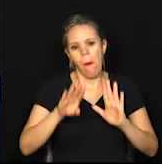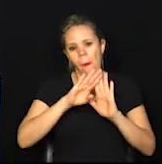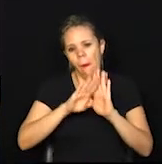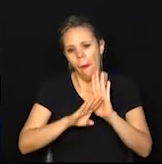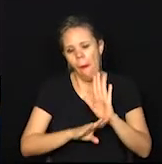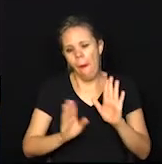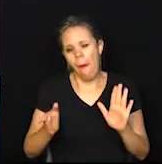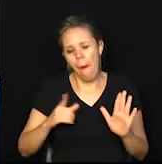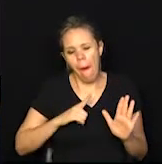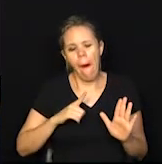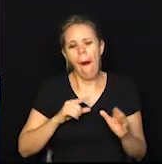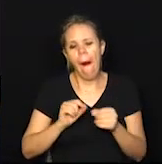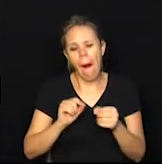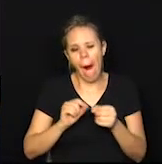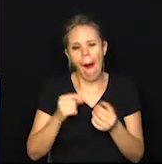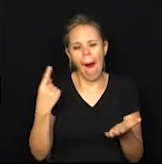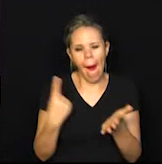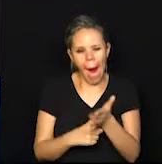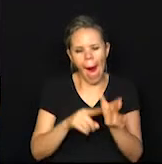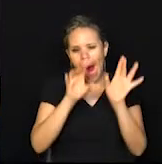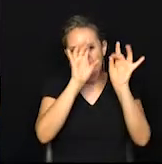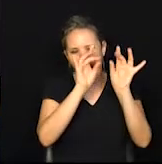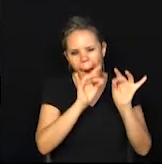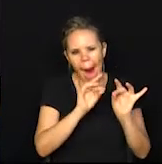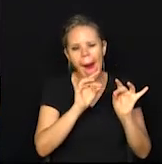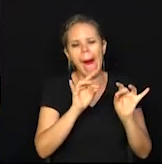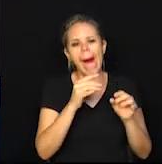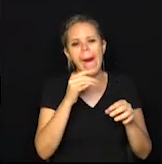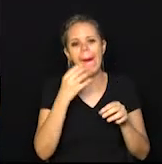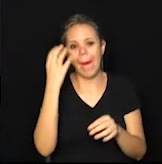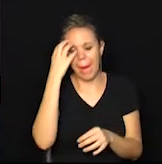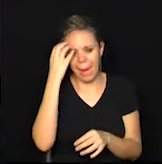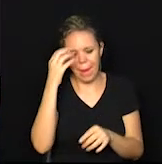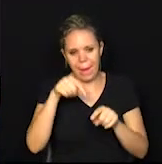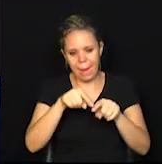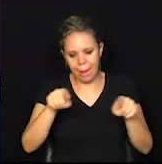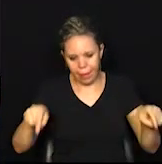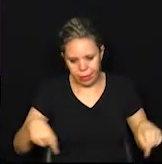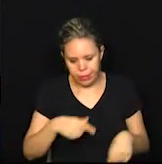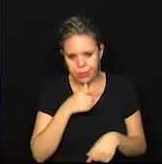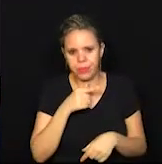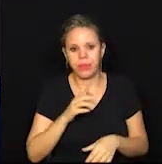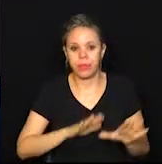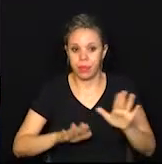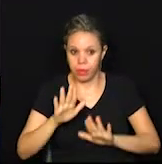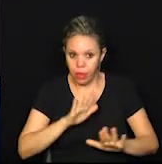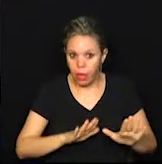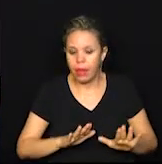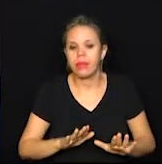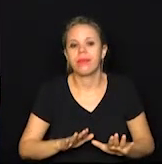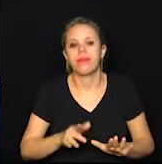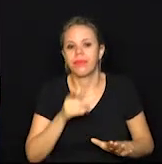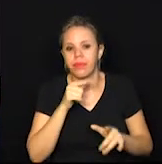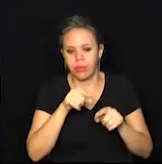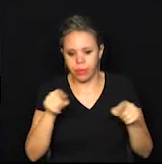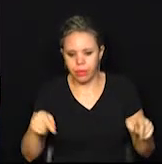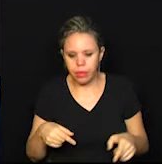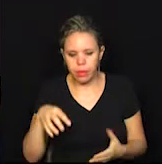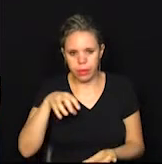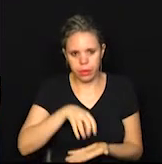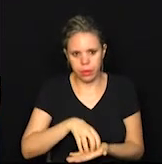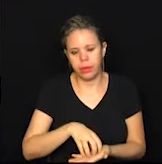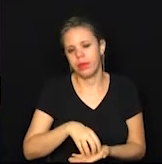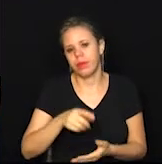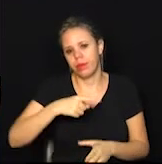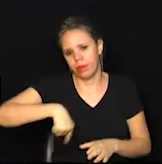gente tem um detalhe aqui da nossa lagoa que tem que tomar muito cuidado. É uma lagoa central